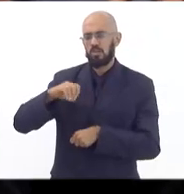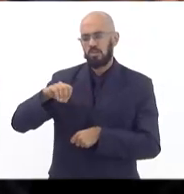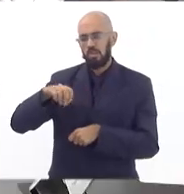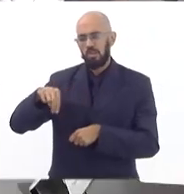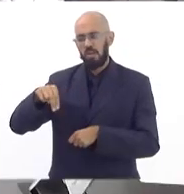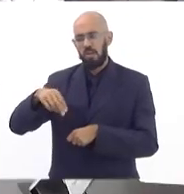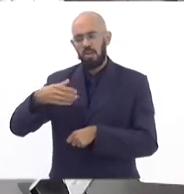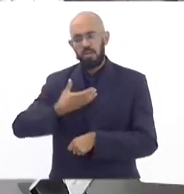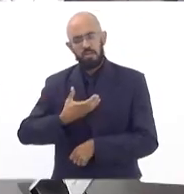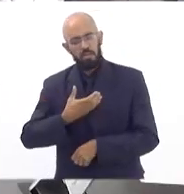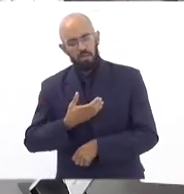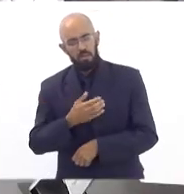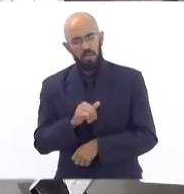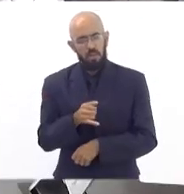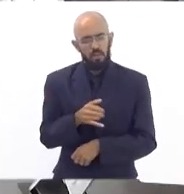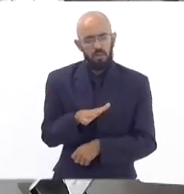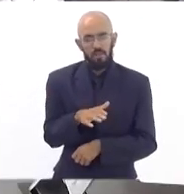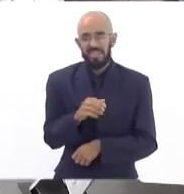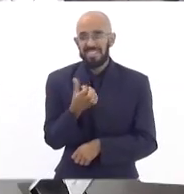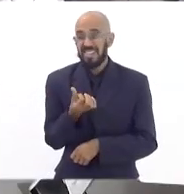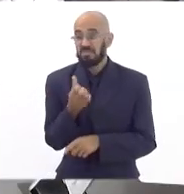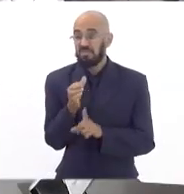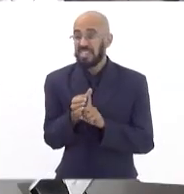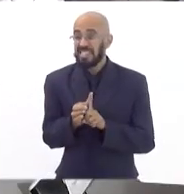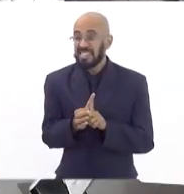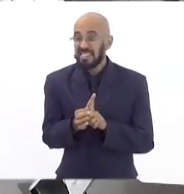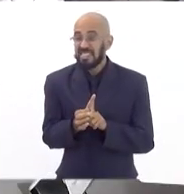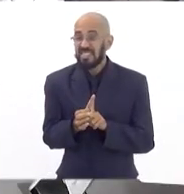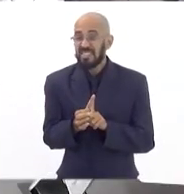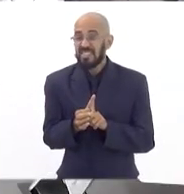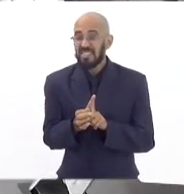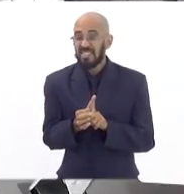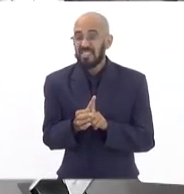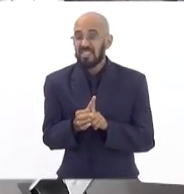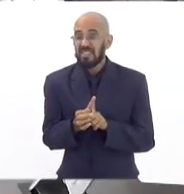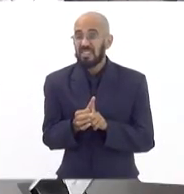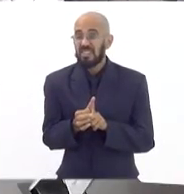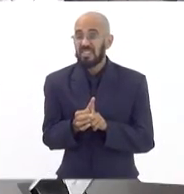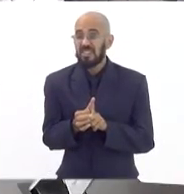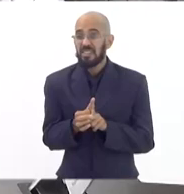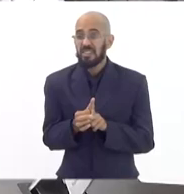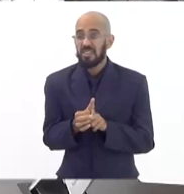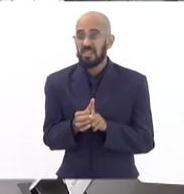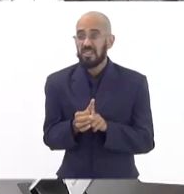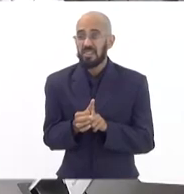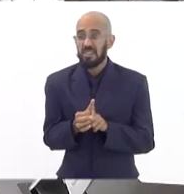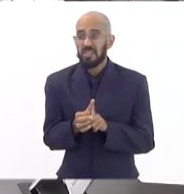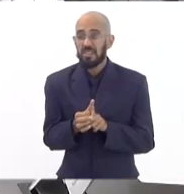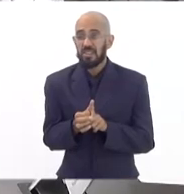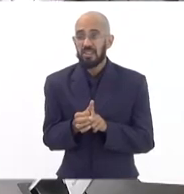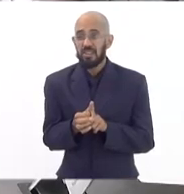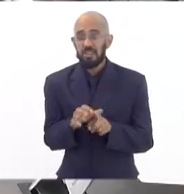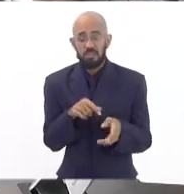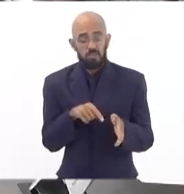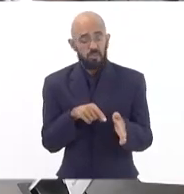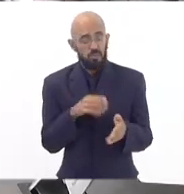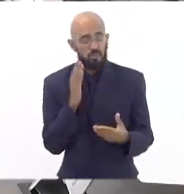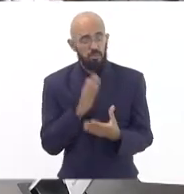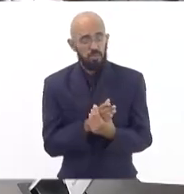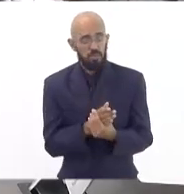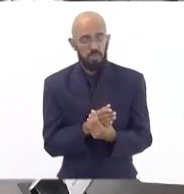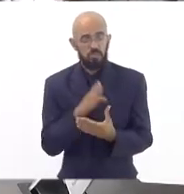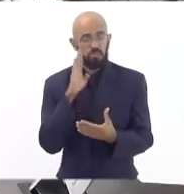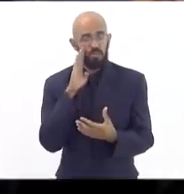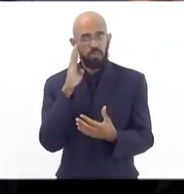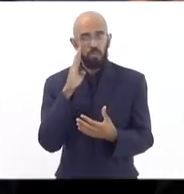dezembro-janeiro cervejeiro 6 vezes e isso é uma quero tua mãe nós desmembramos